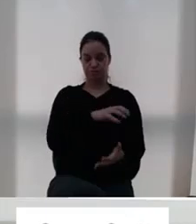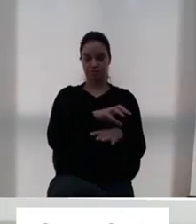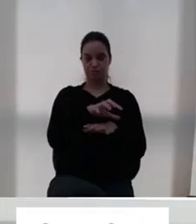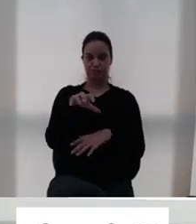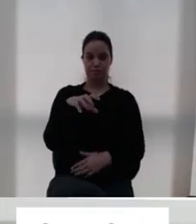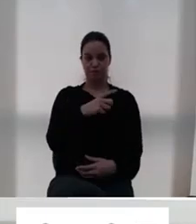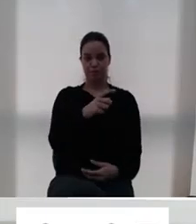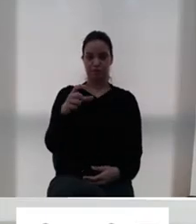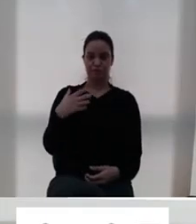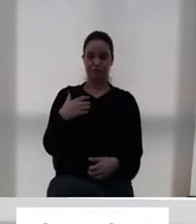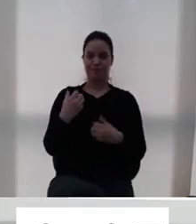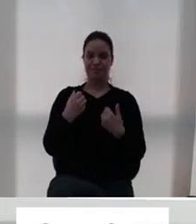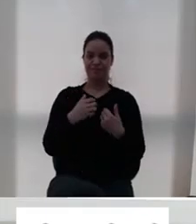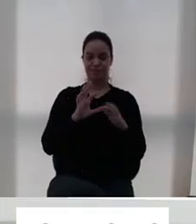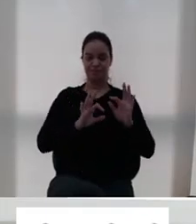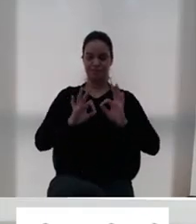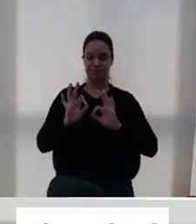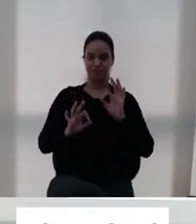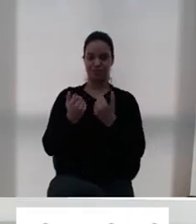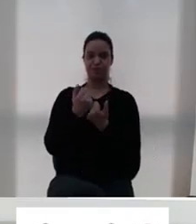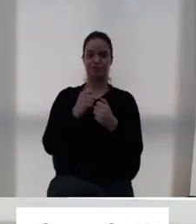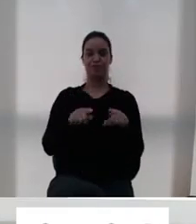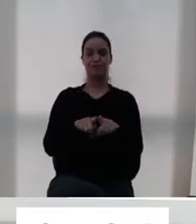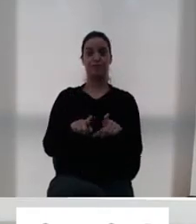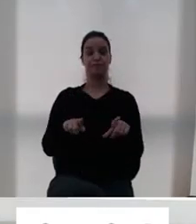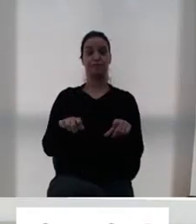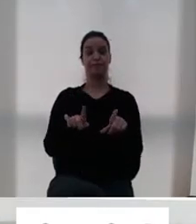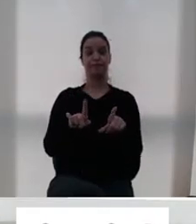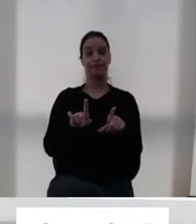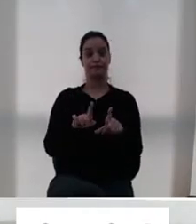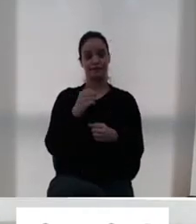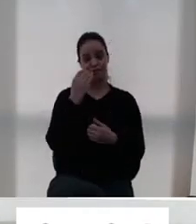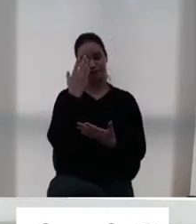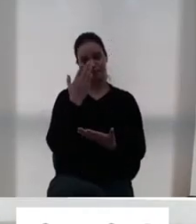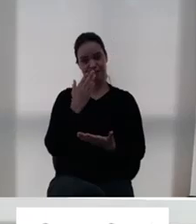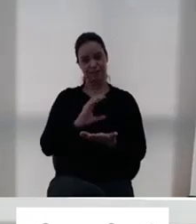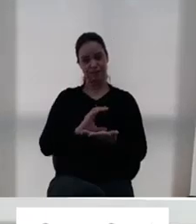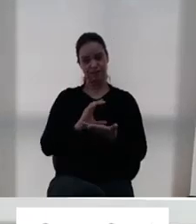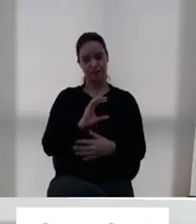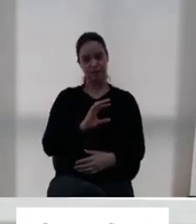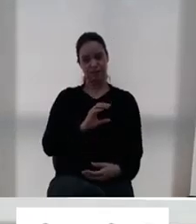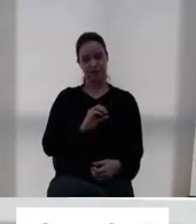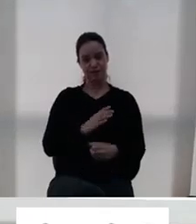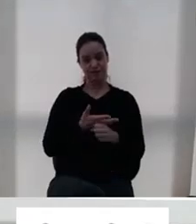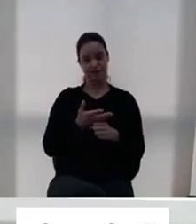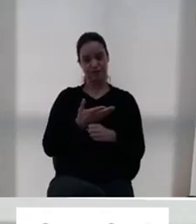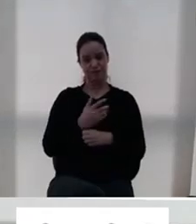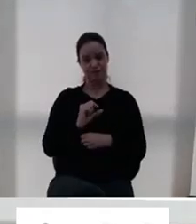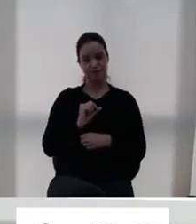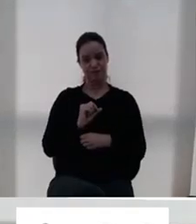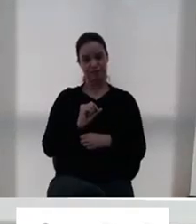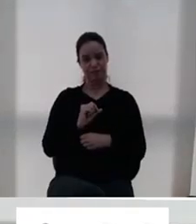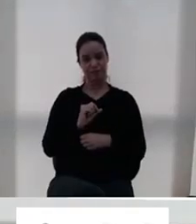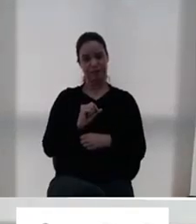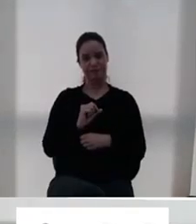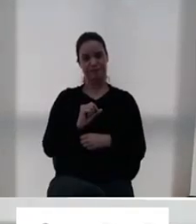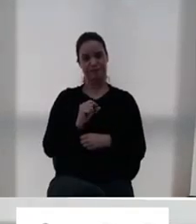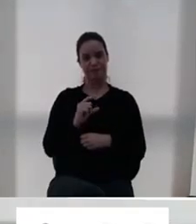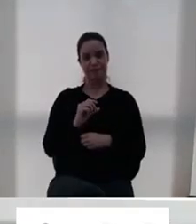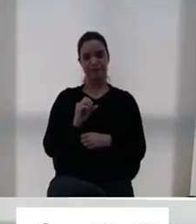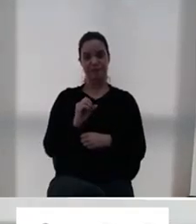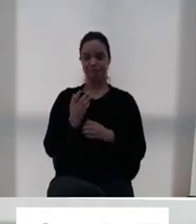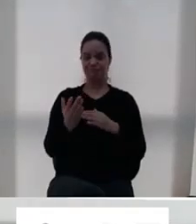exige ainda mais dedicação e planejamento. Agradeço especialmente a equipe do Conselho Superior, na pessoa da Sara, que ontem